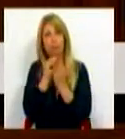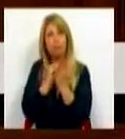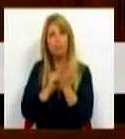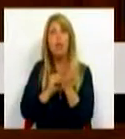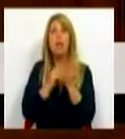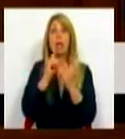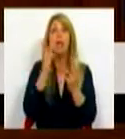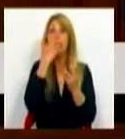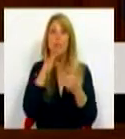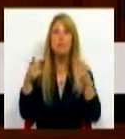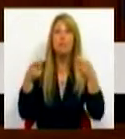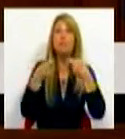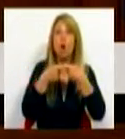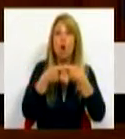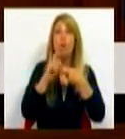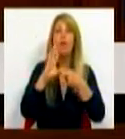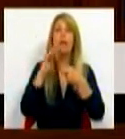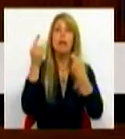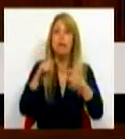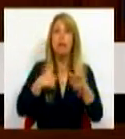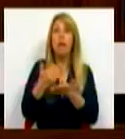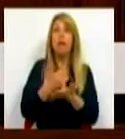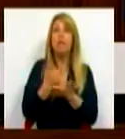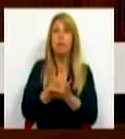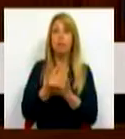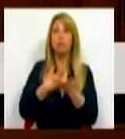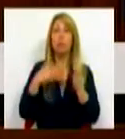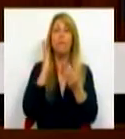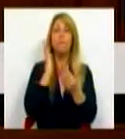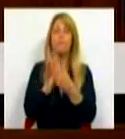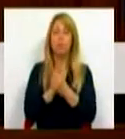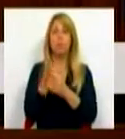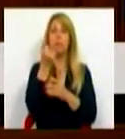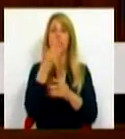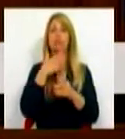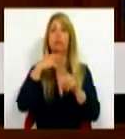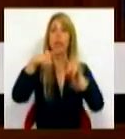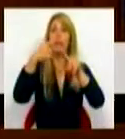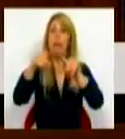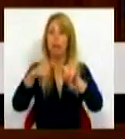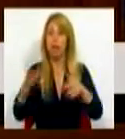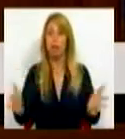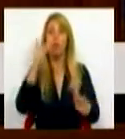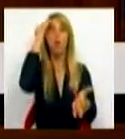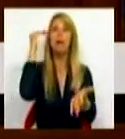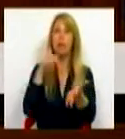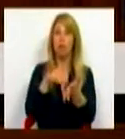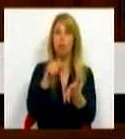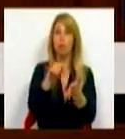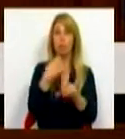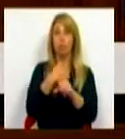processos de crédito. E, em relação aos resultados deste trabalho, ao nível das